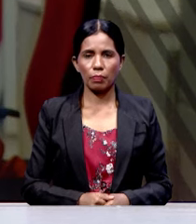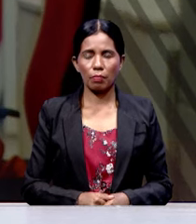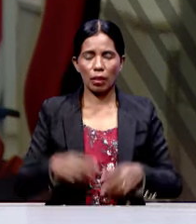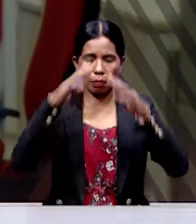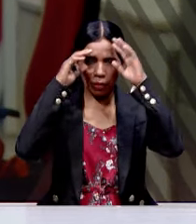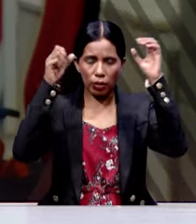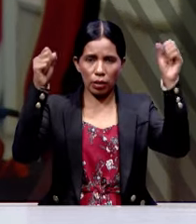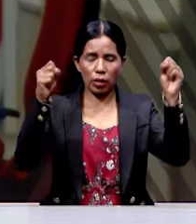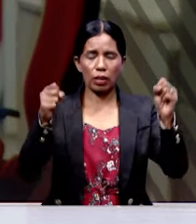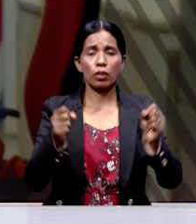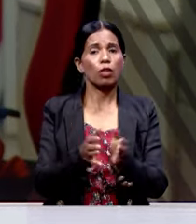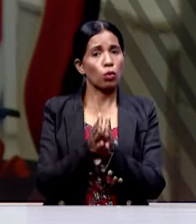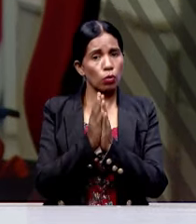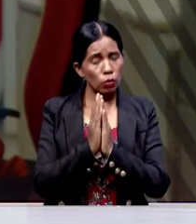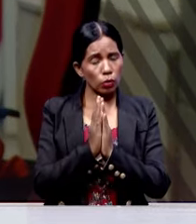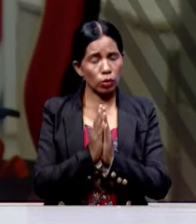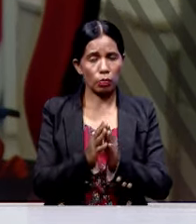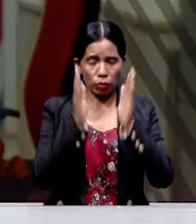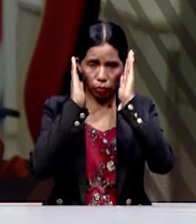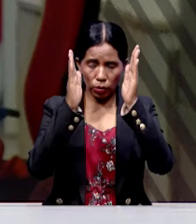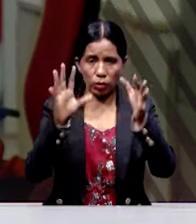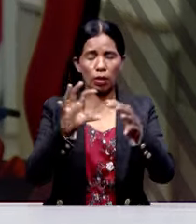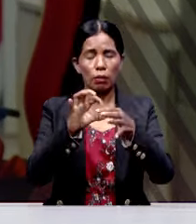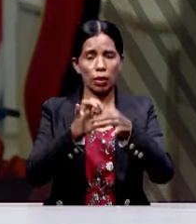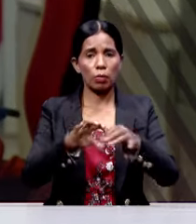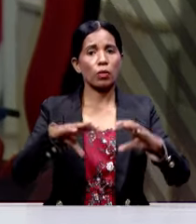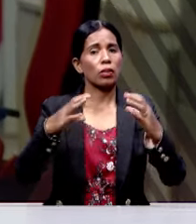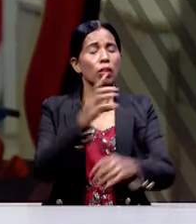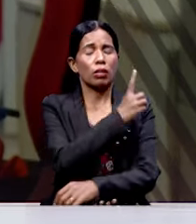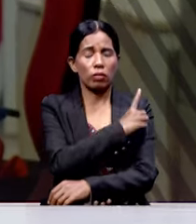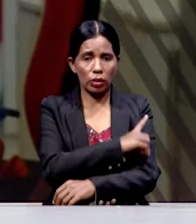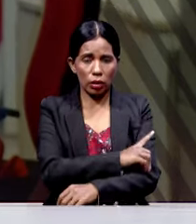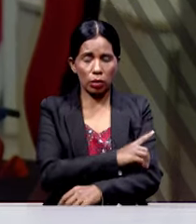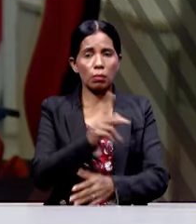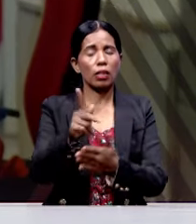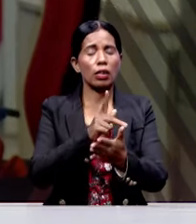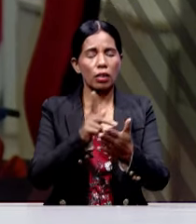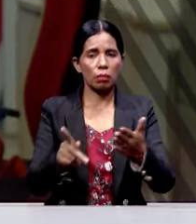Presidente da República russo atenção para membro do Conselho Superior de Defesa para crime organizado.